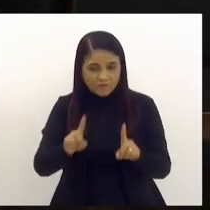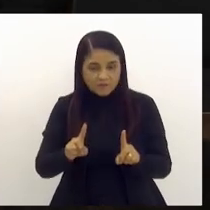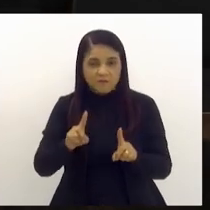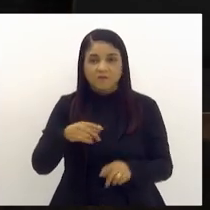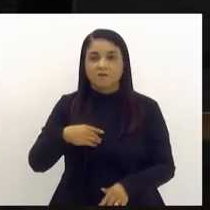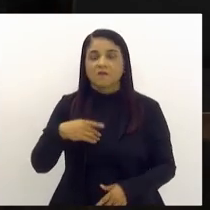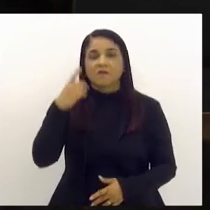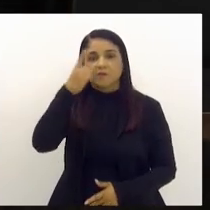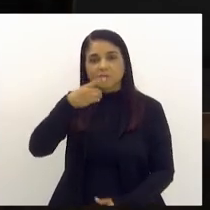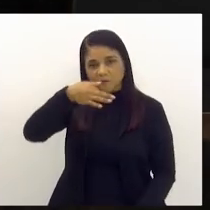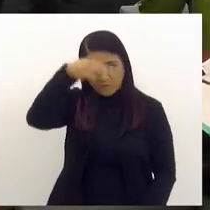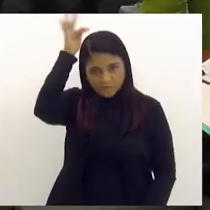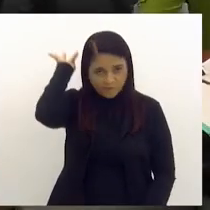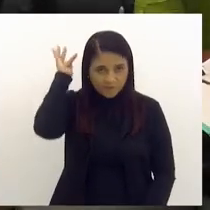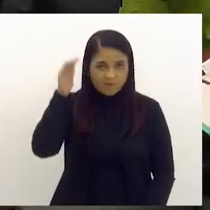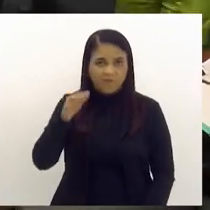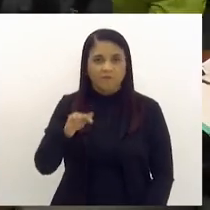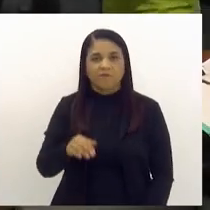deputado Fred Pacheco.